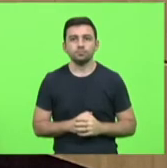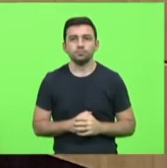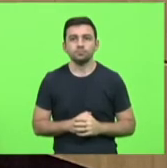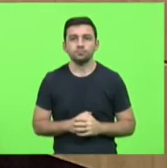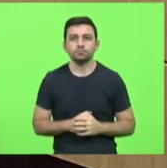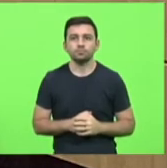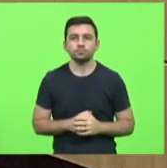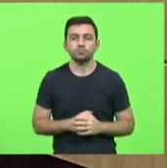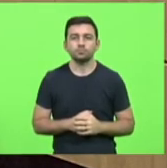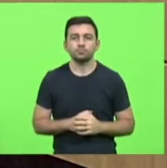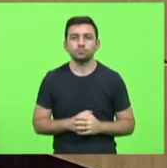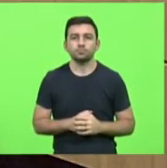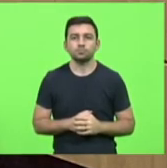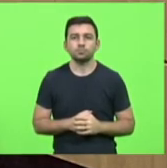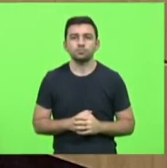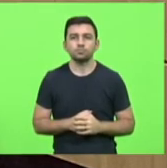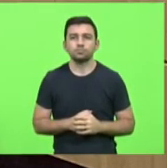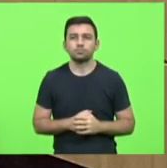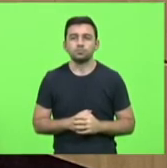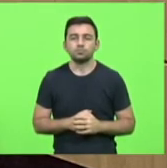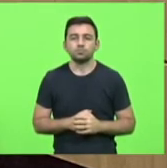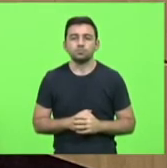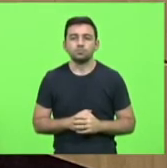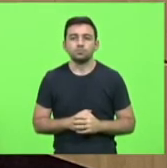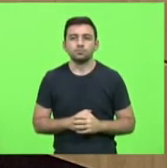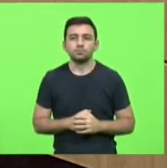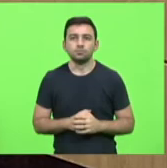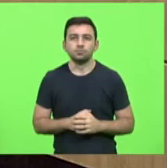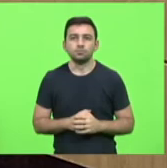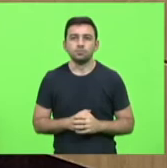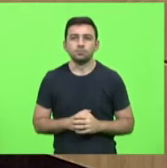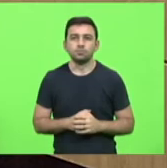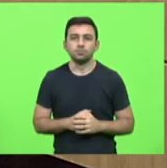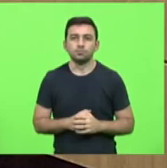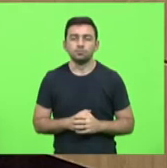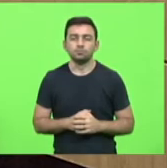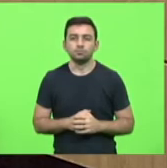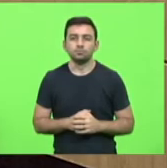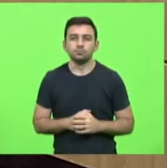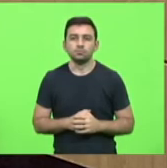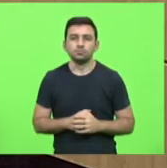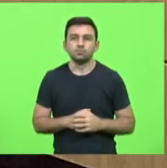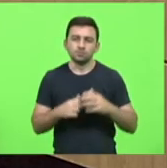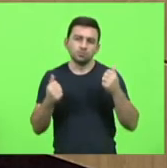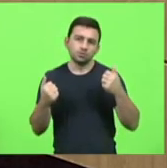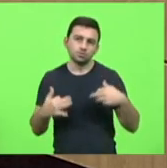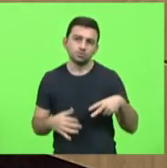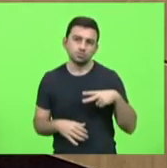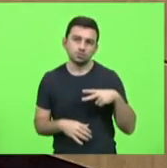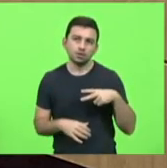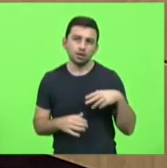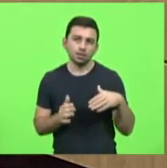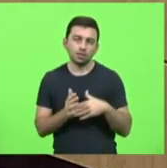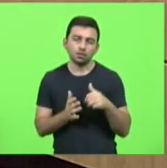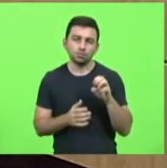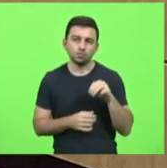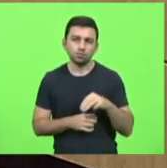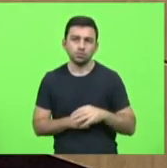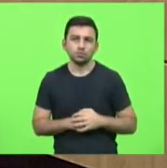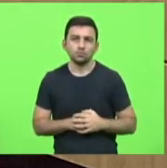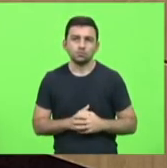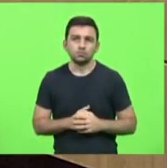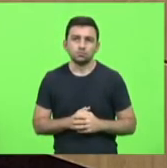posso dar uma parte ao deputado Lopes? Vossa Excelência pode falar em explicações pessoais pelo tempo de até 10 minutos.